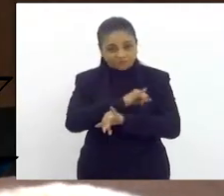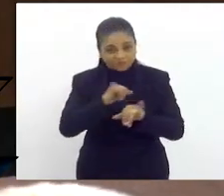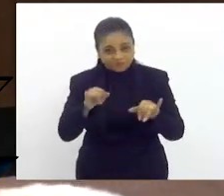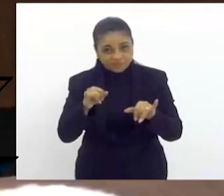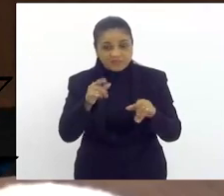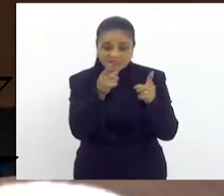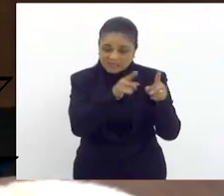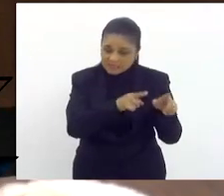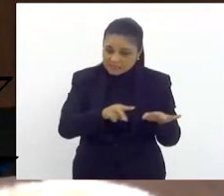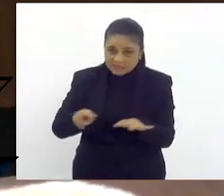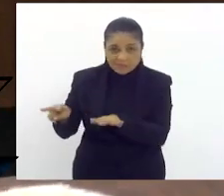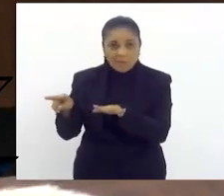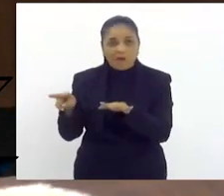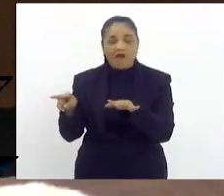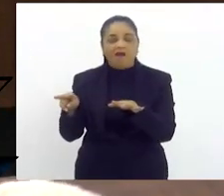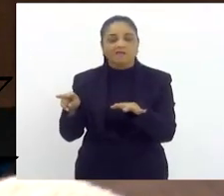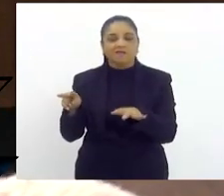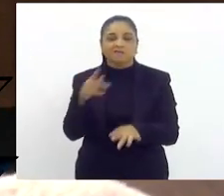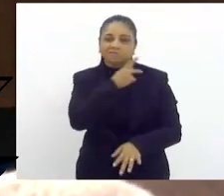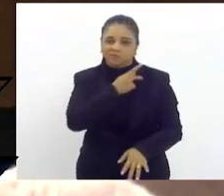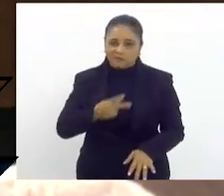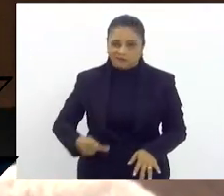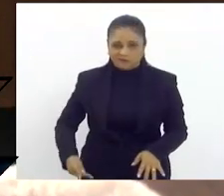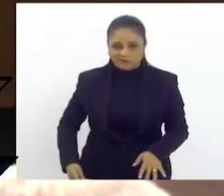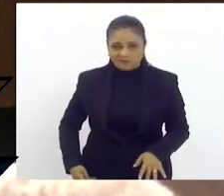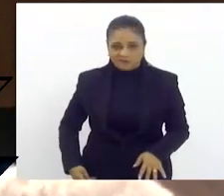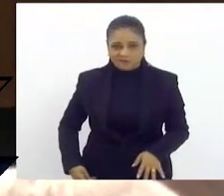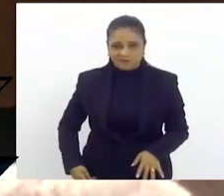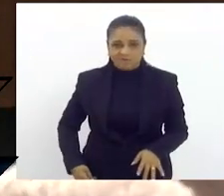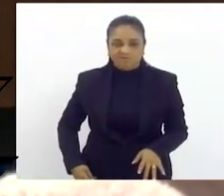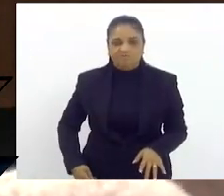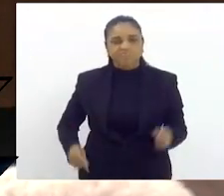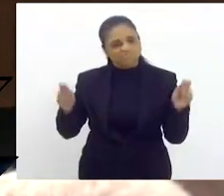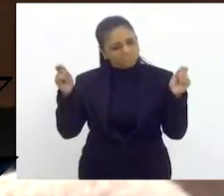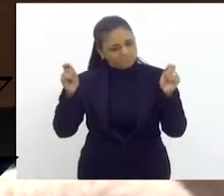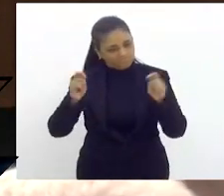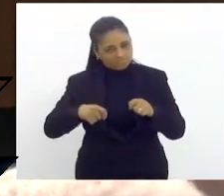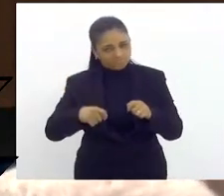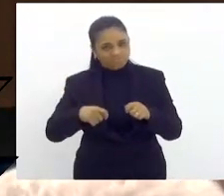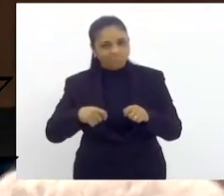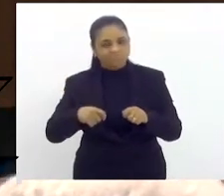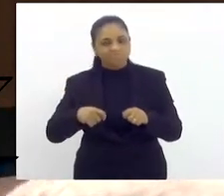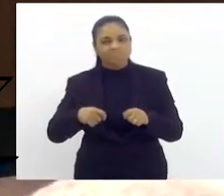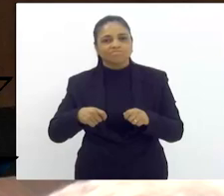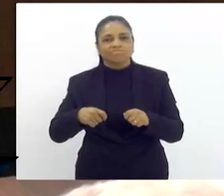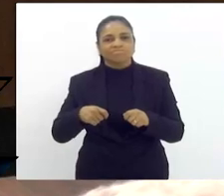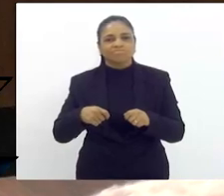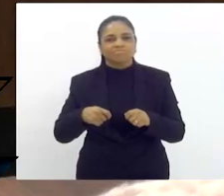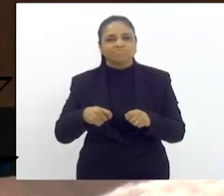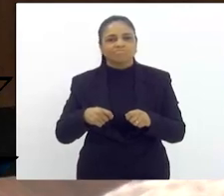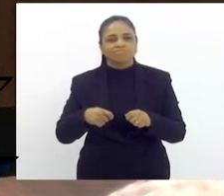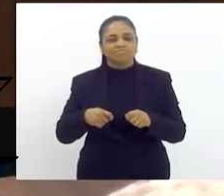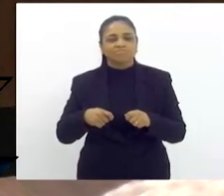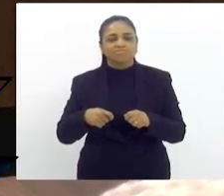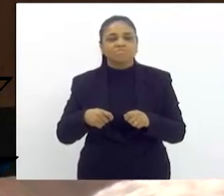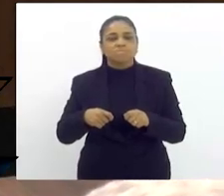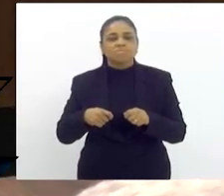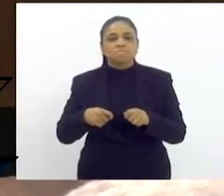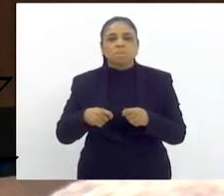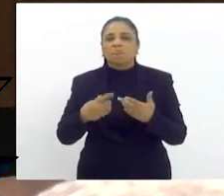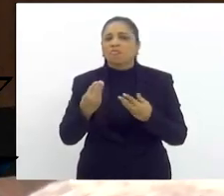longo dessa semana Presidente Rodrigo Bacelar nós pudesse pudéssemos como forma